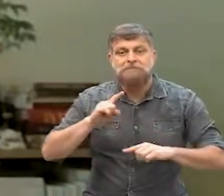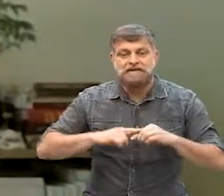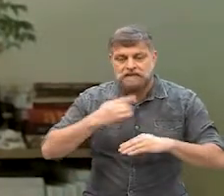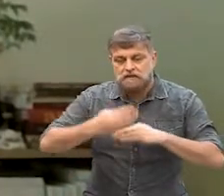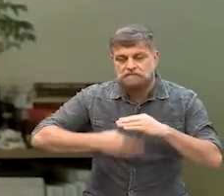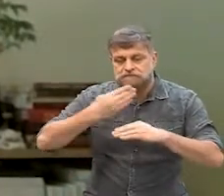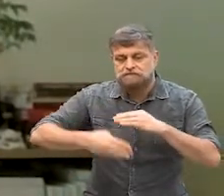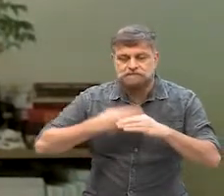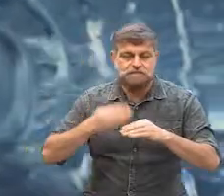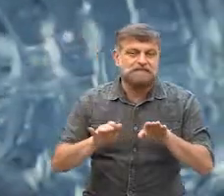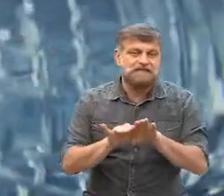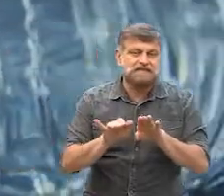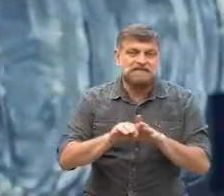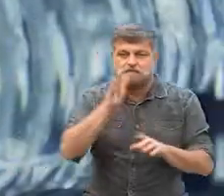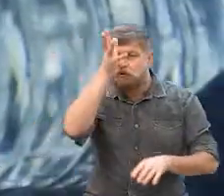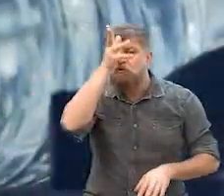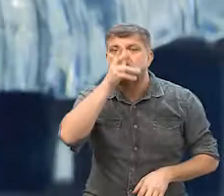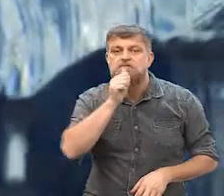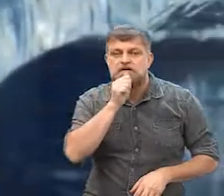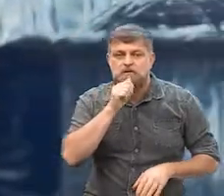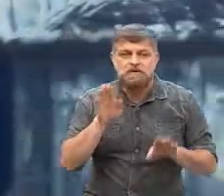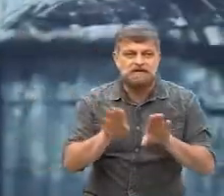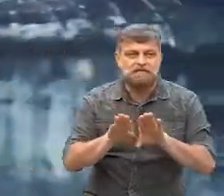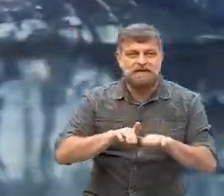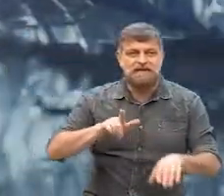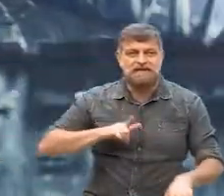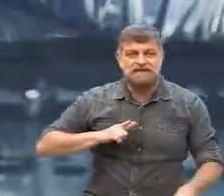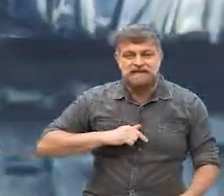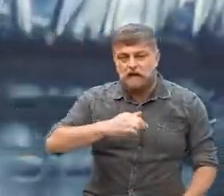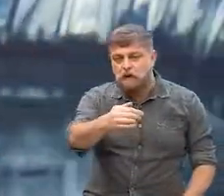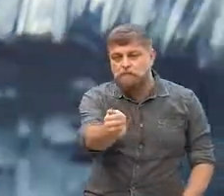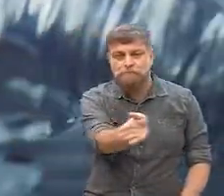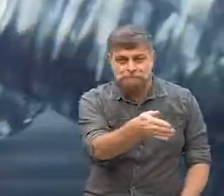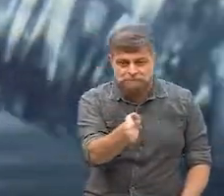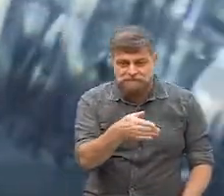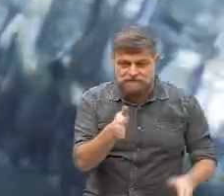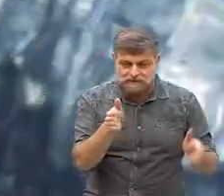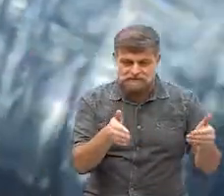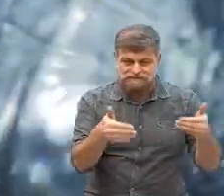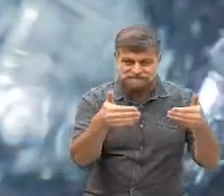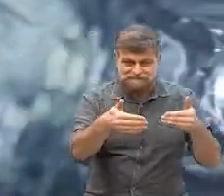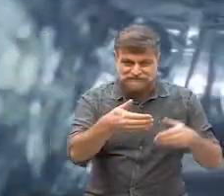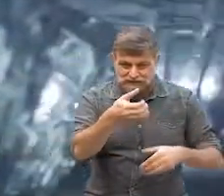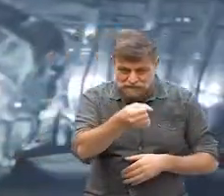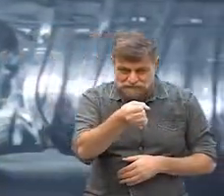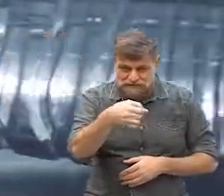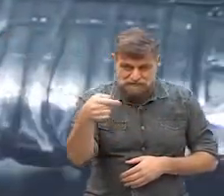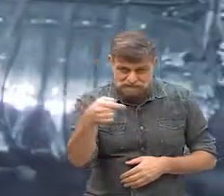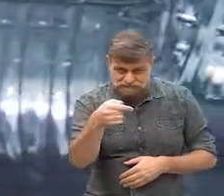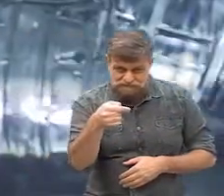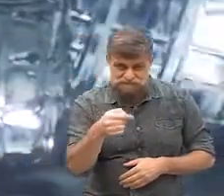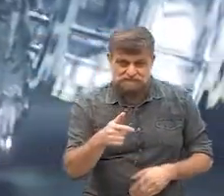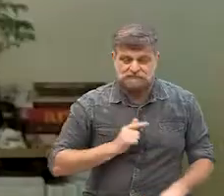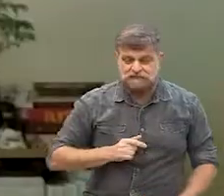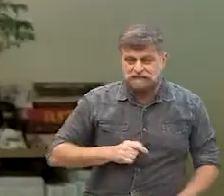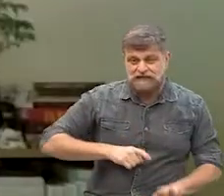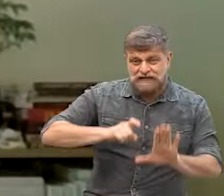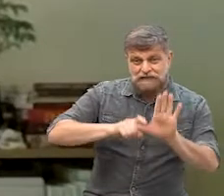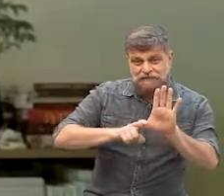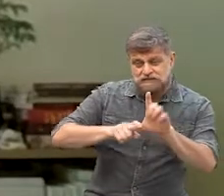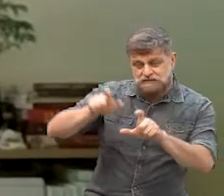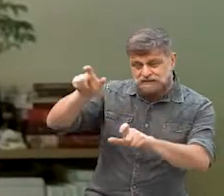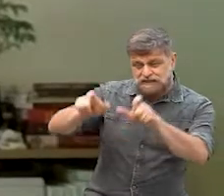embala o frango, o isopor que está ali no peixe, tudo isso, dependendo da pessoa, tem